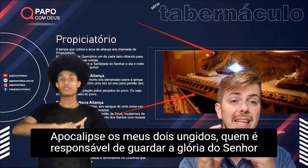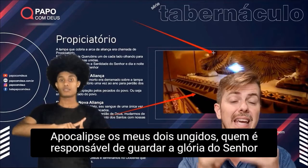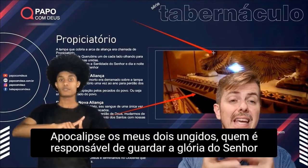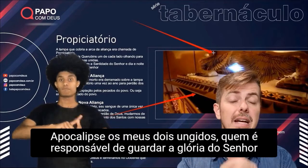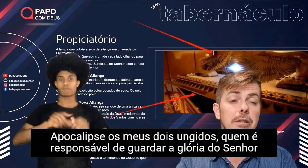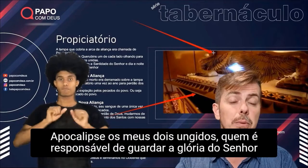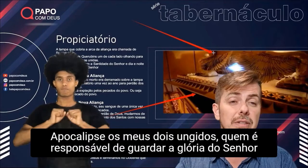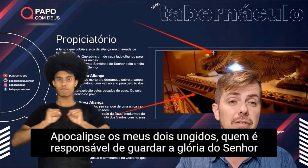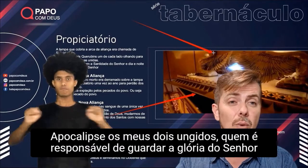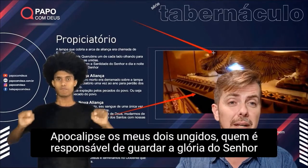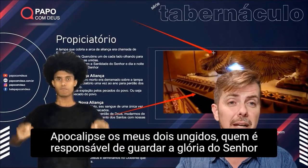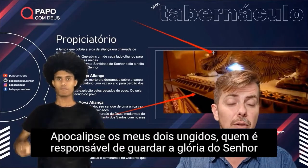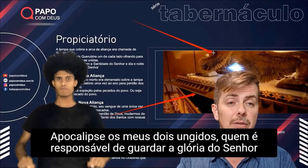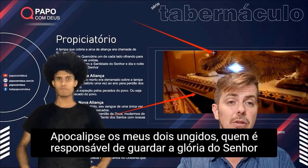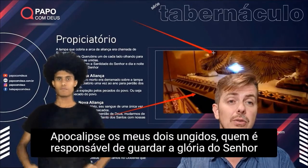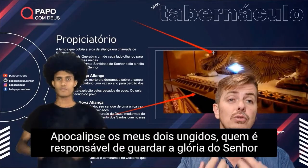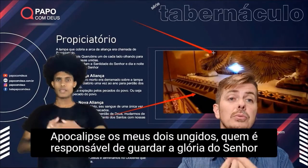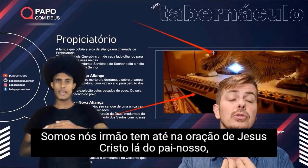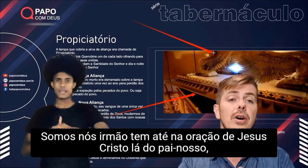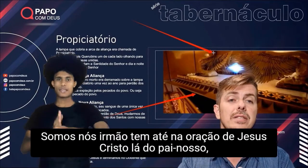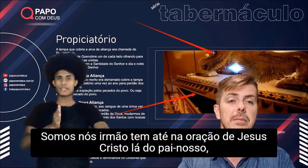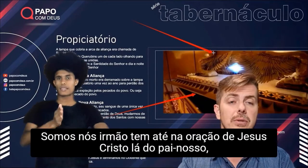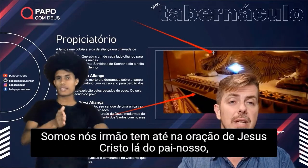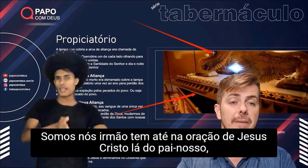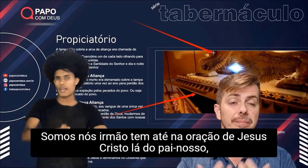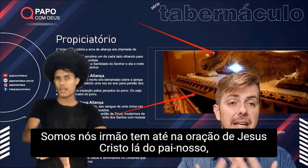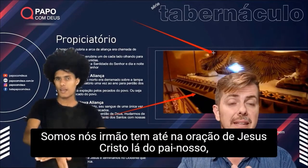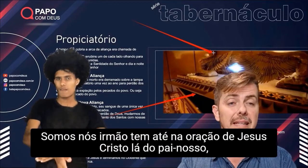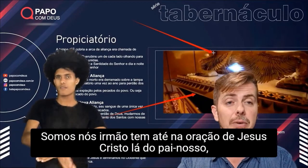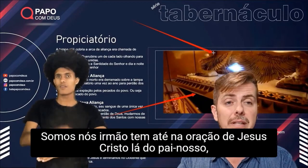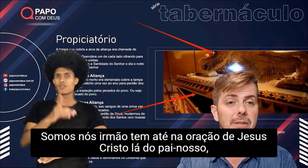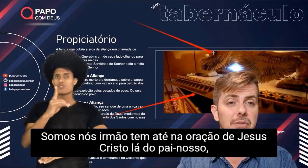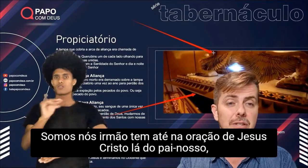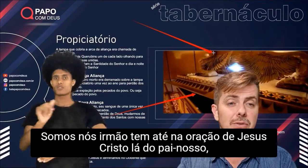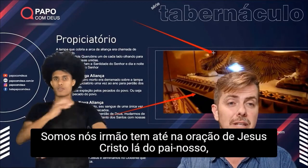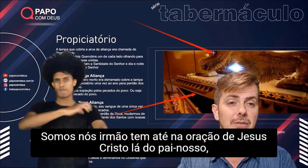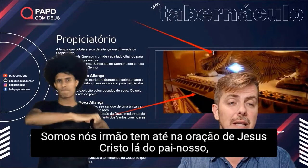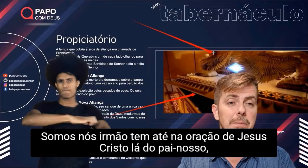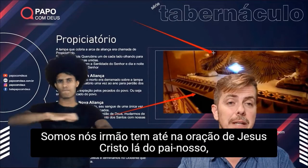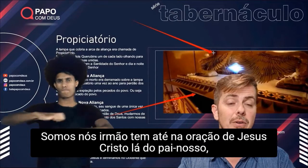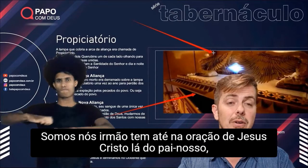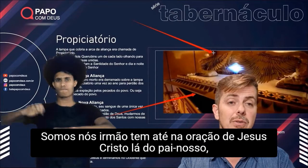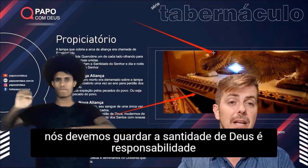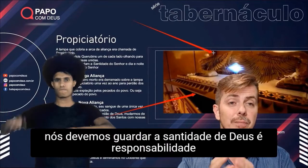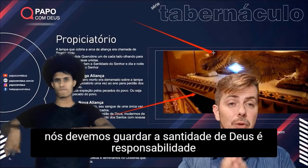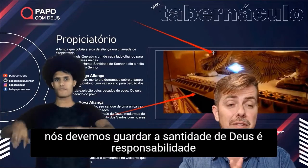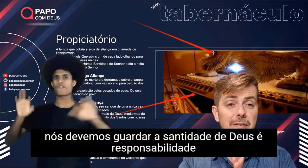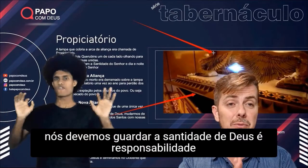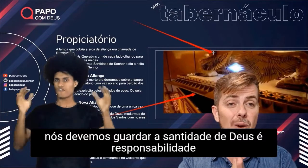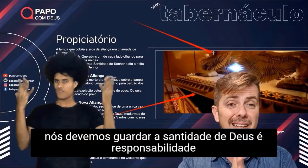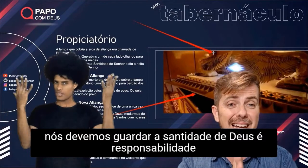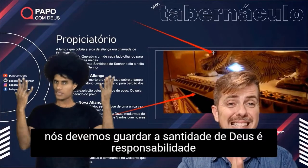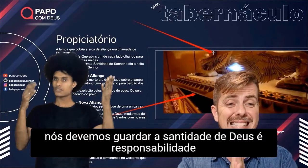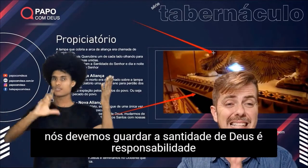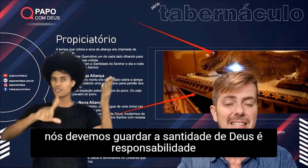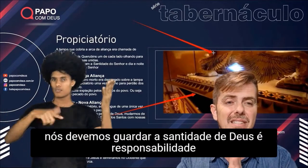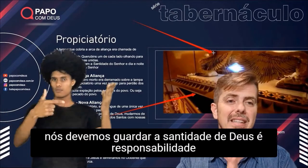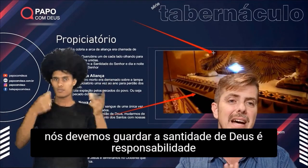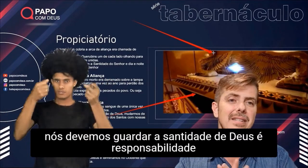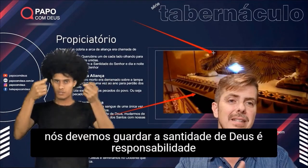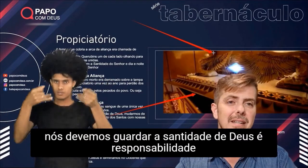ungidos. Quem é responsável de guardar a glória do Senhor? Somos nós, irmãos. Tem até na oração de Jesus Cristo lá do Pai Nosso. Nós devemos guardar